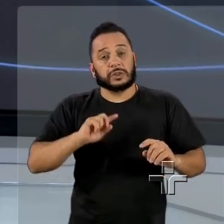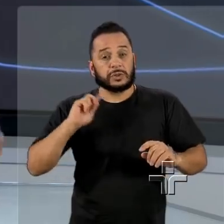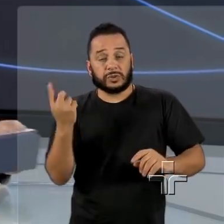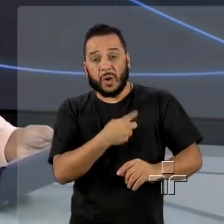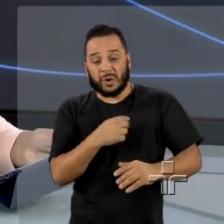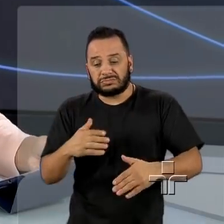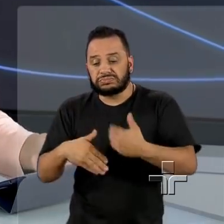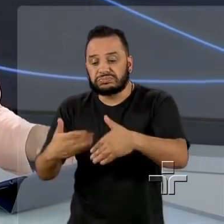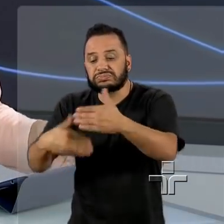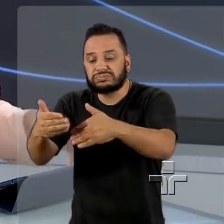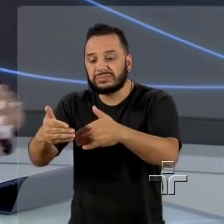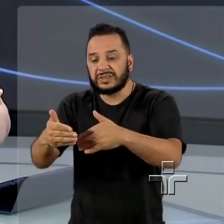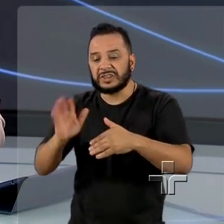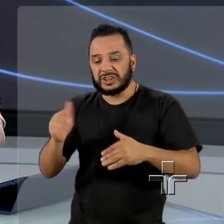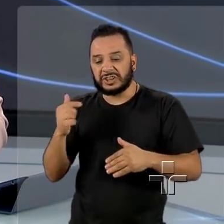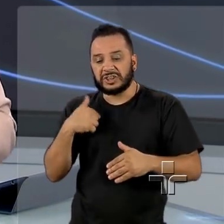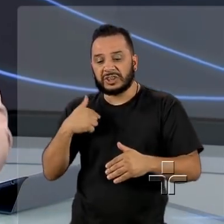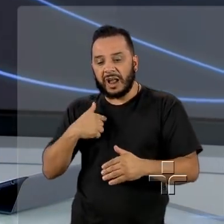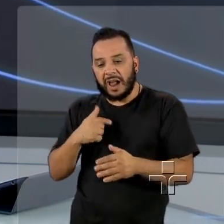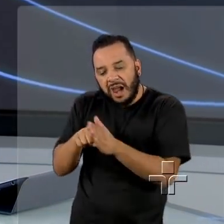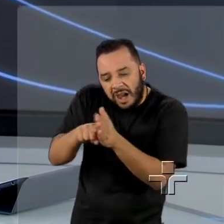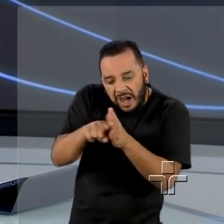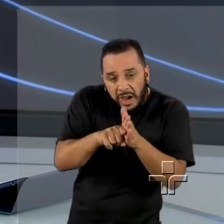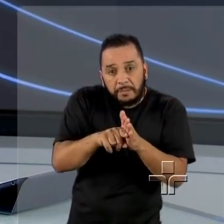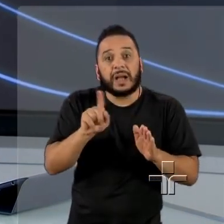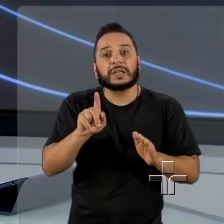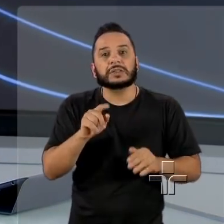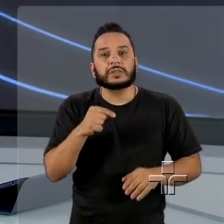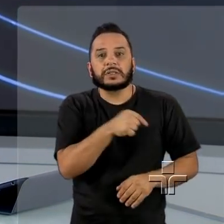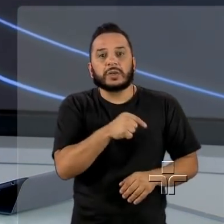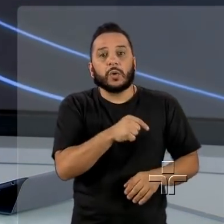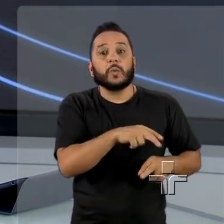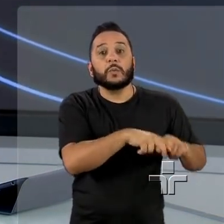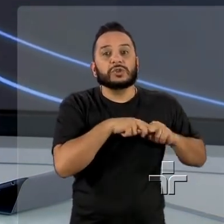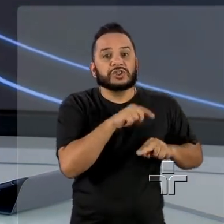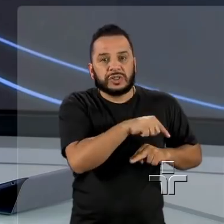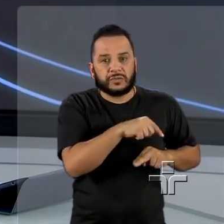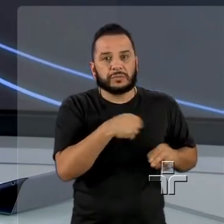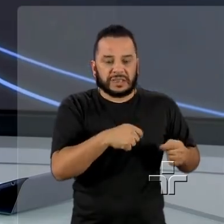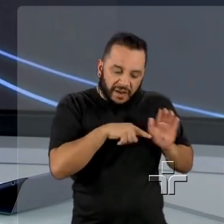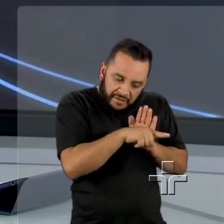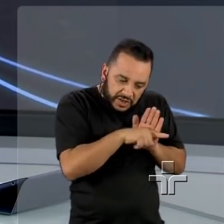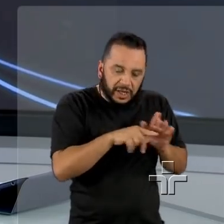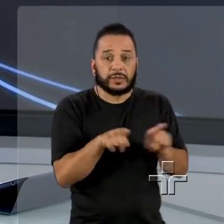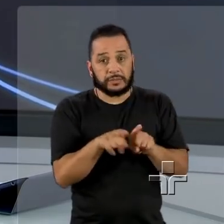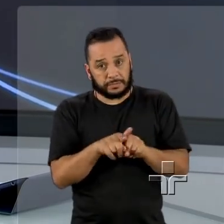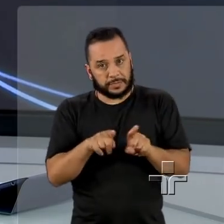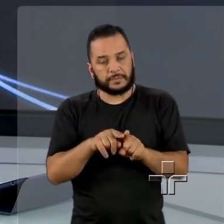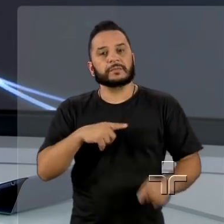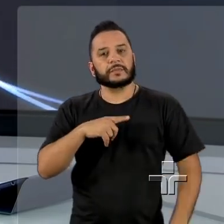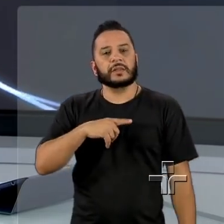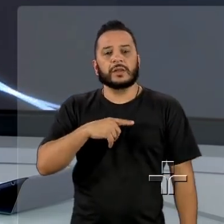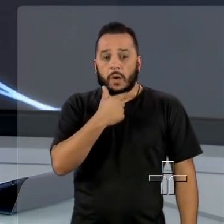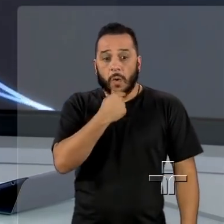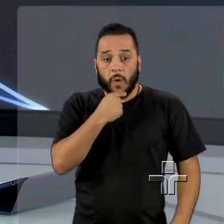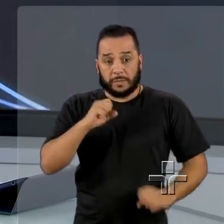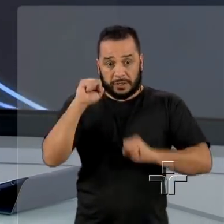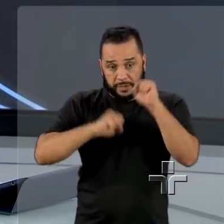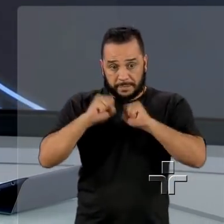também ajudaria muito, ainda que isso tenha que ser feito com cuidado, mas eu não tenho nenhuma dúvida. E o caso da Previdência, né, isso